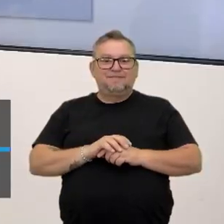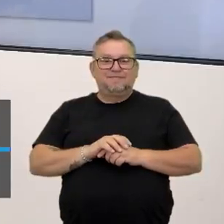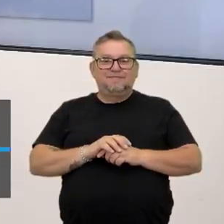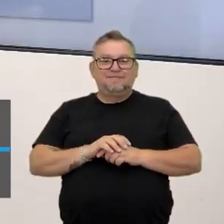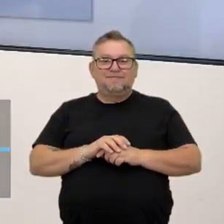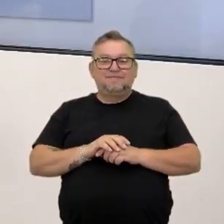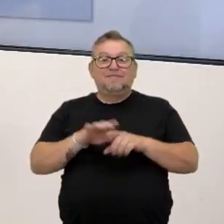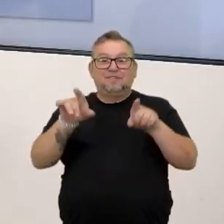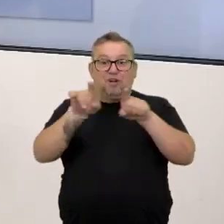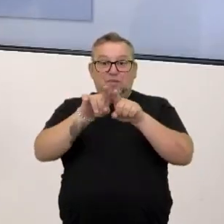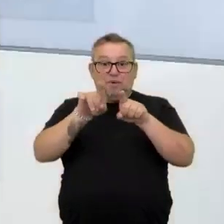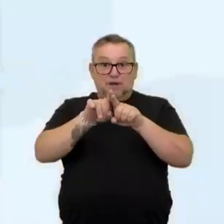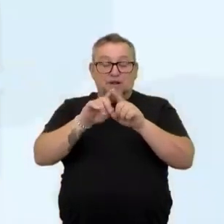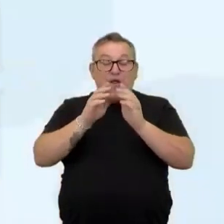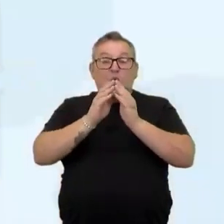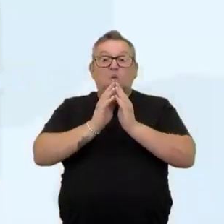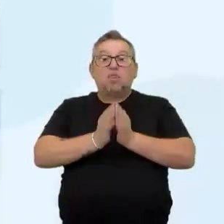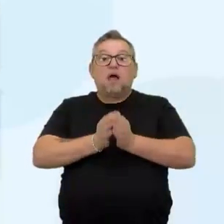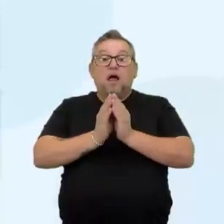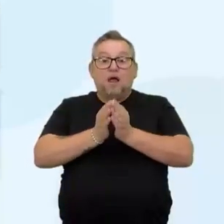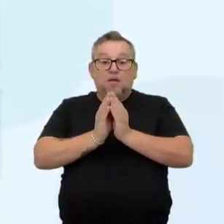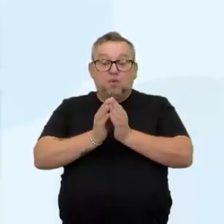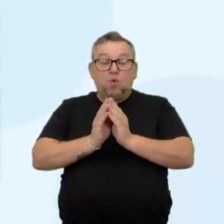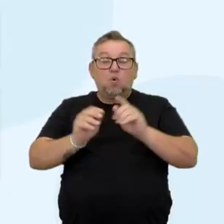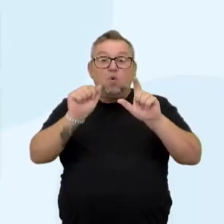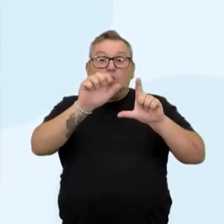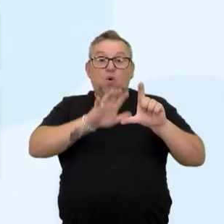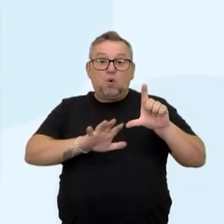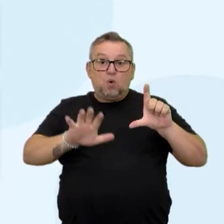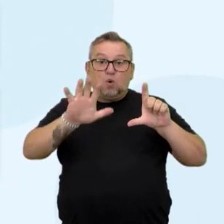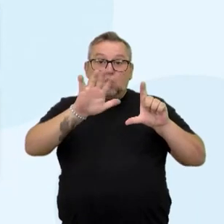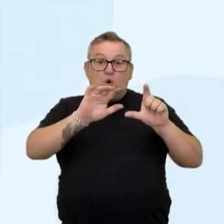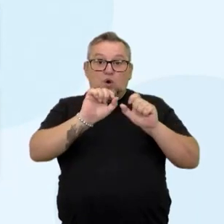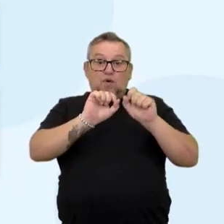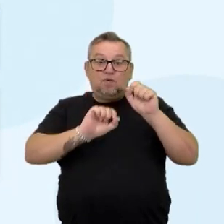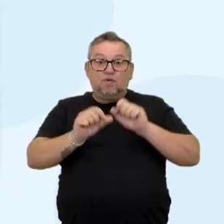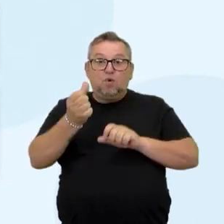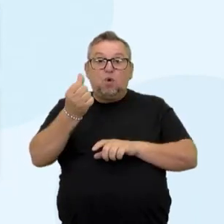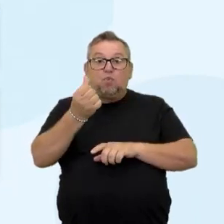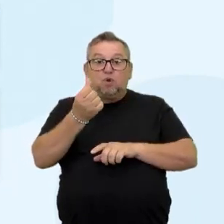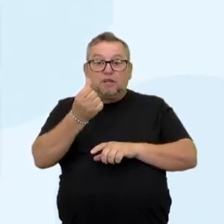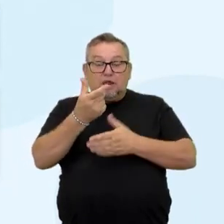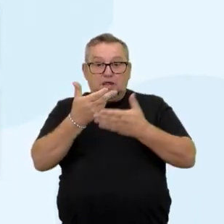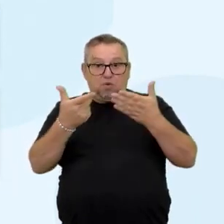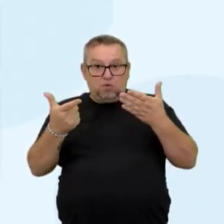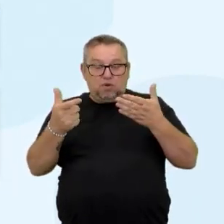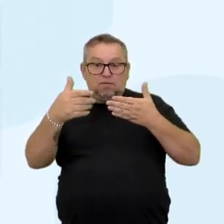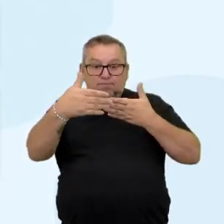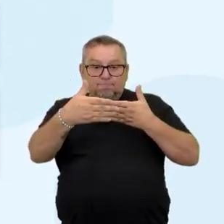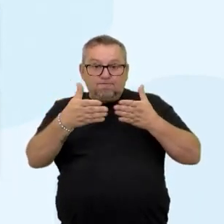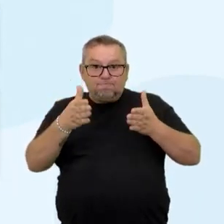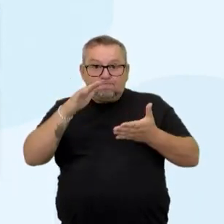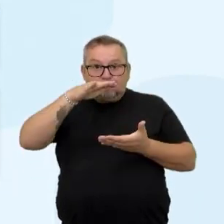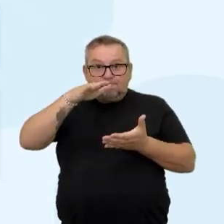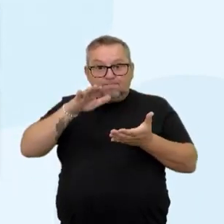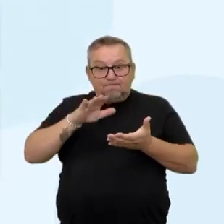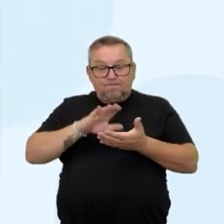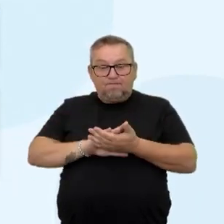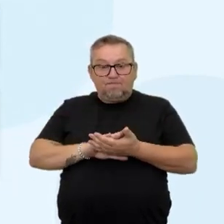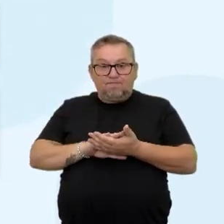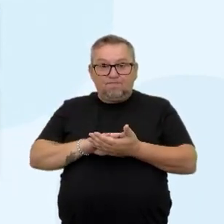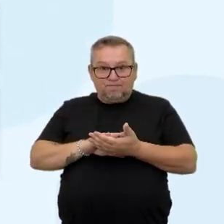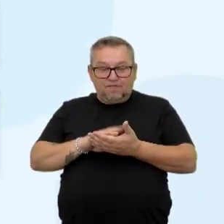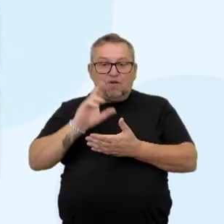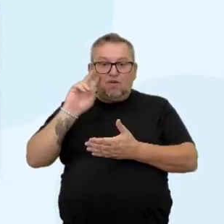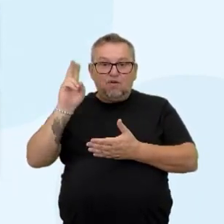caso do lançamento de um dado, o campo amostral é formado por 6 elementos, que são as suas faces. 1,